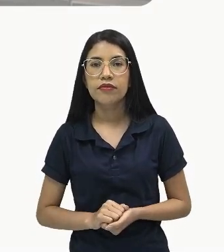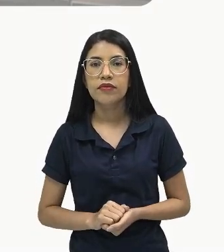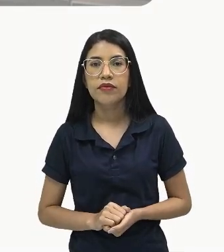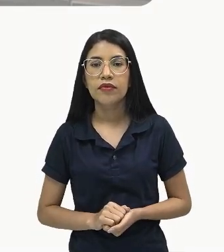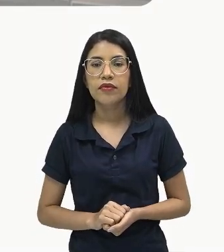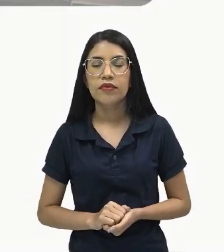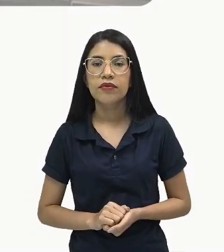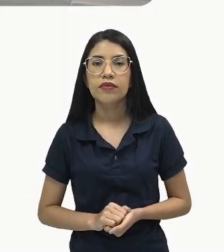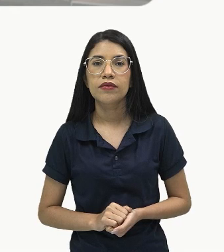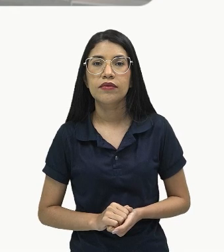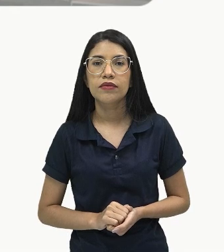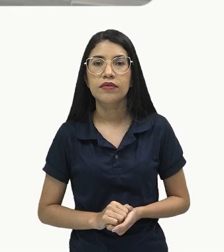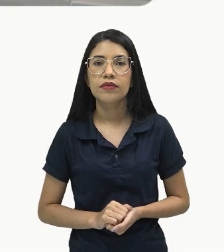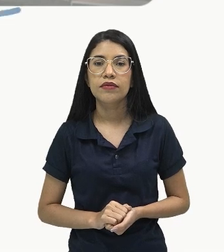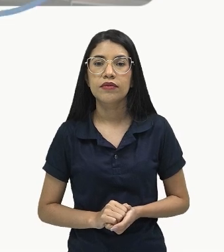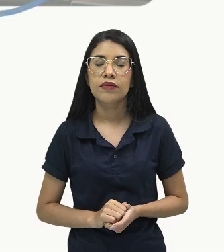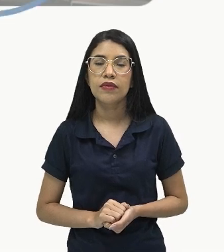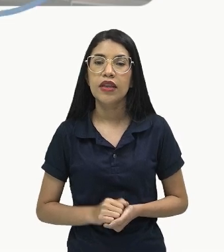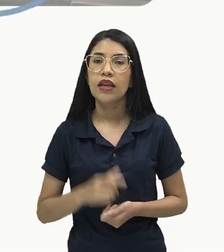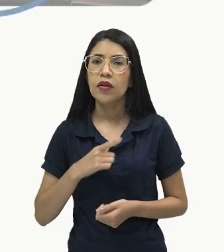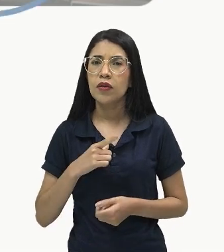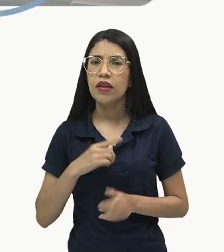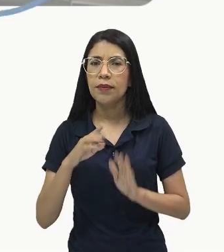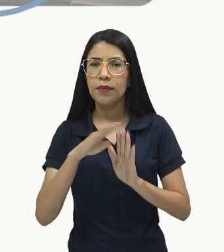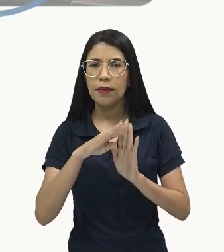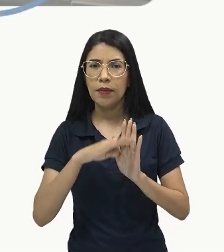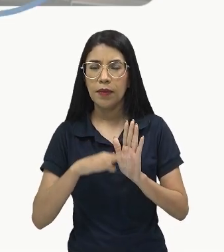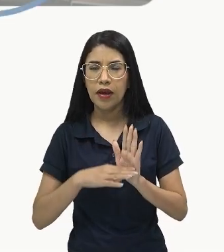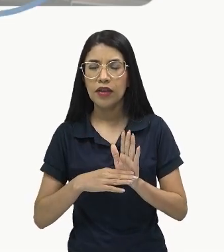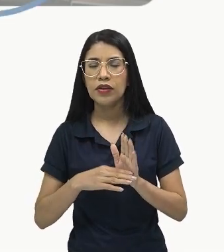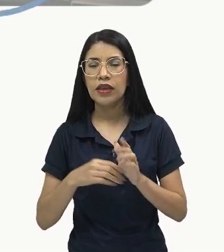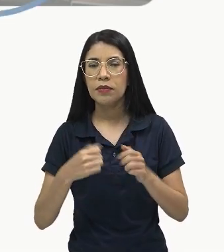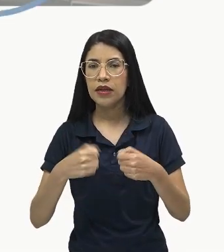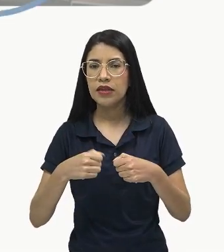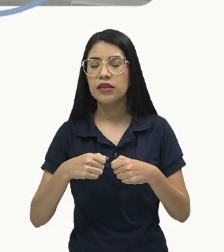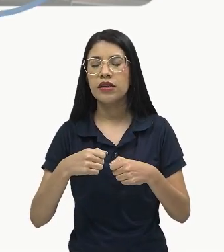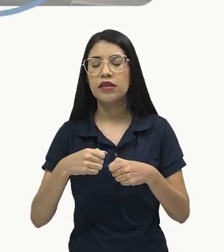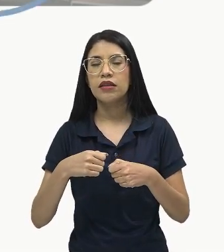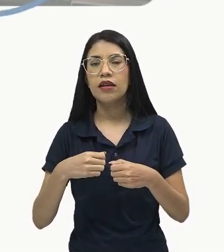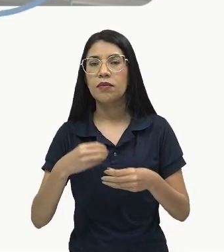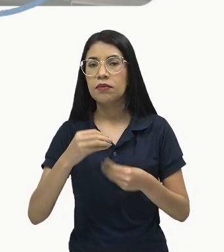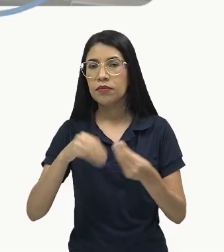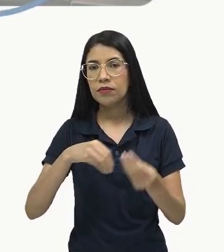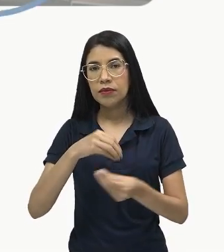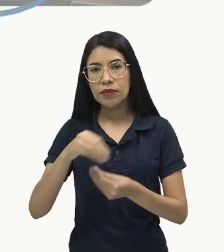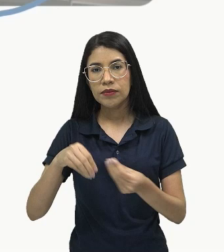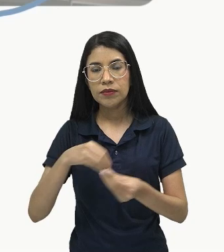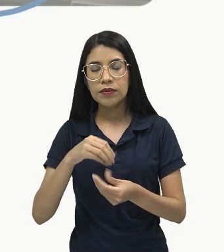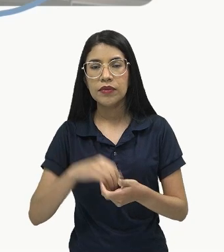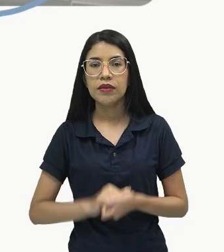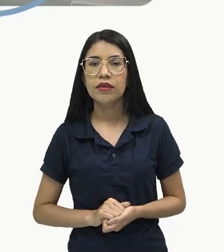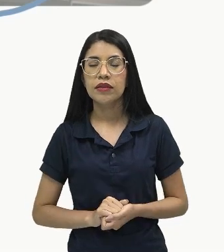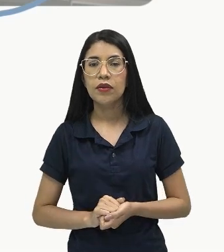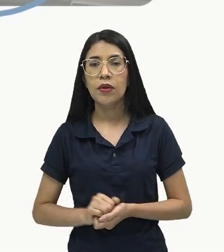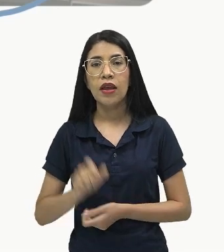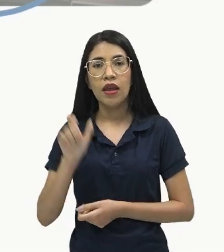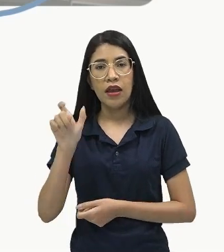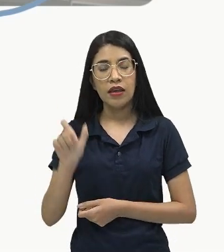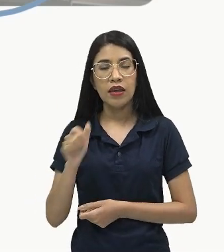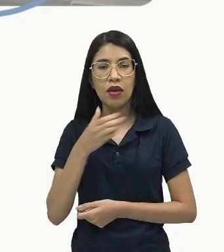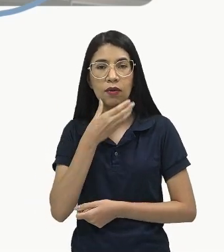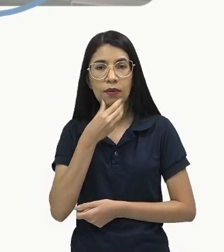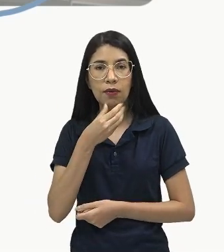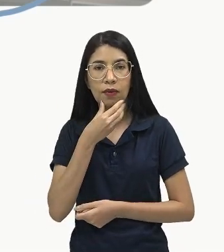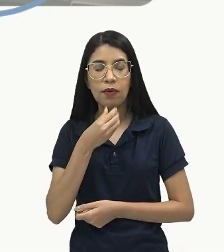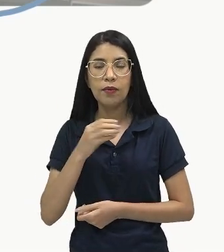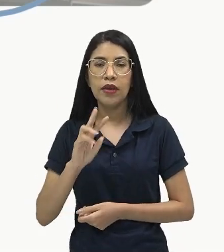cozinhando, certo? Então, ela tem os ingredientes, ela precisa fazer o quê? Mix. Então, já que é ele, né, o rapaz, eu vou colocar